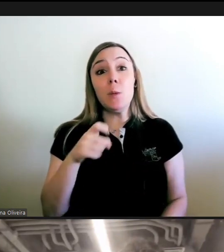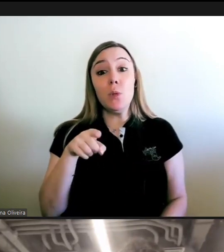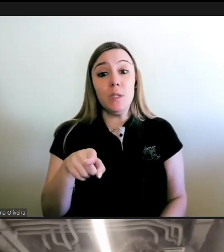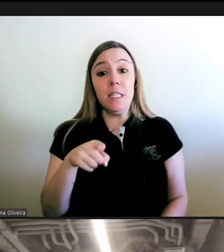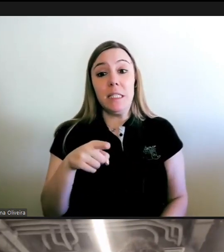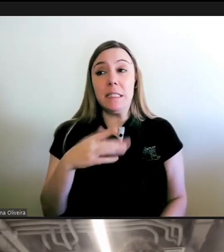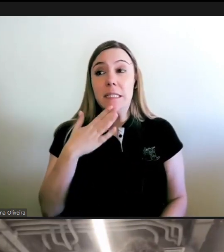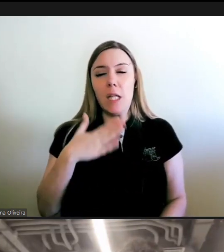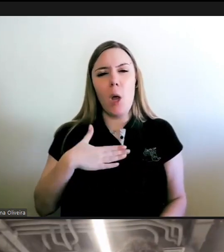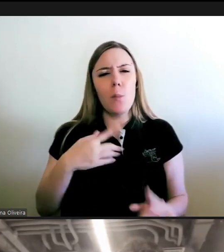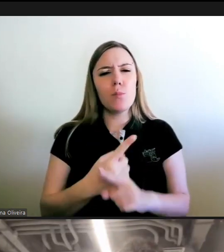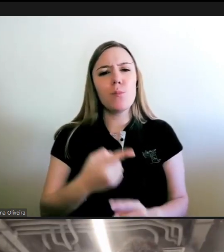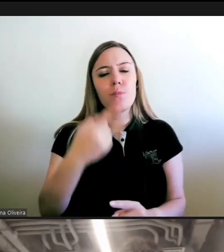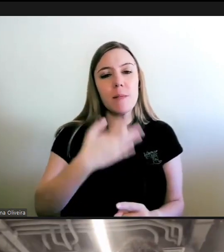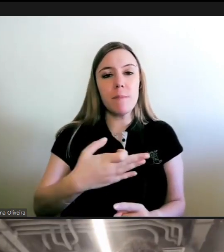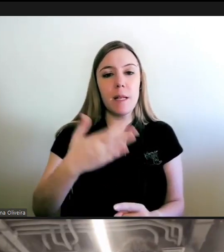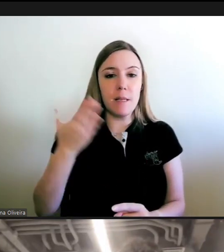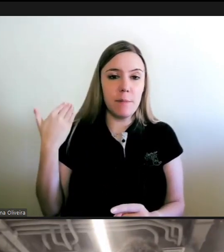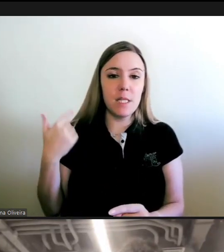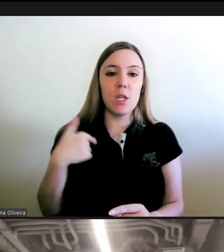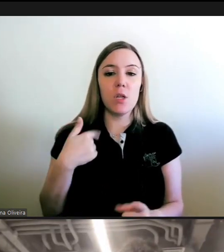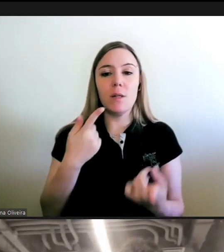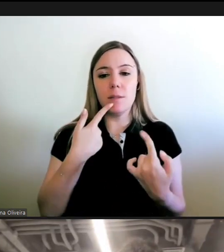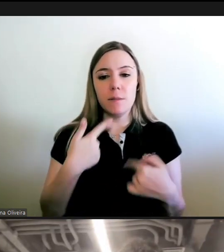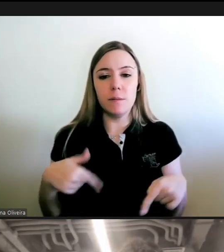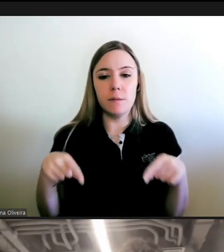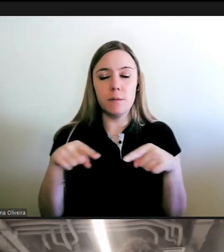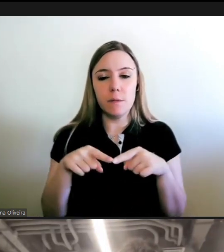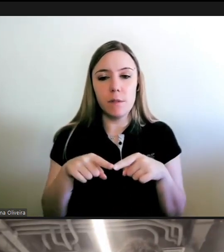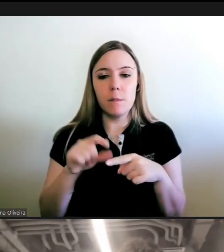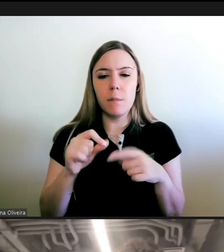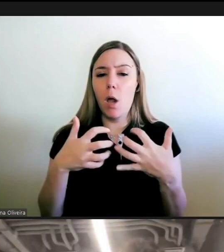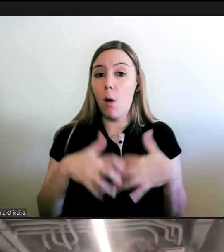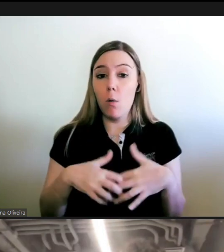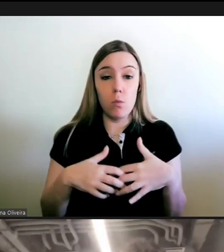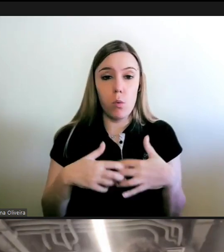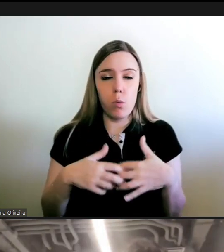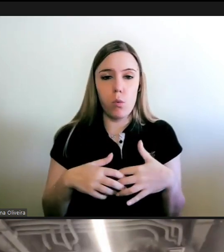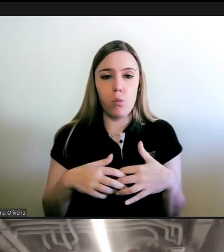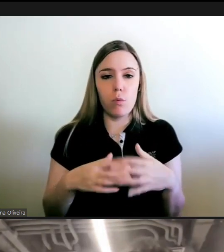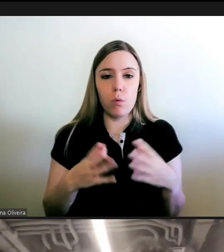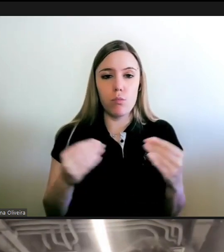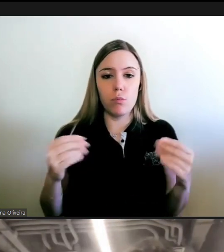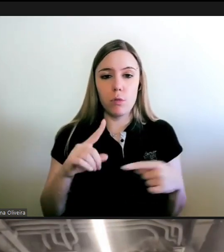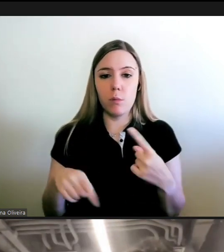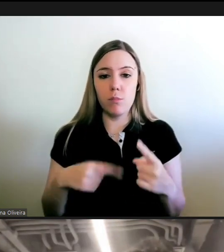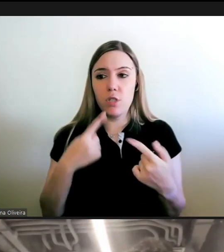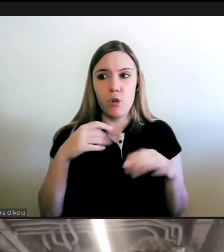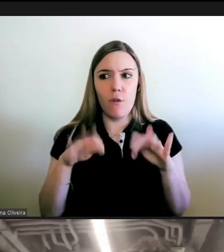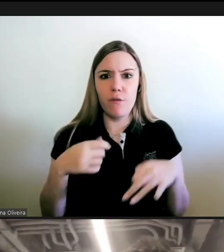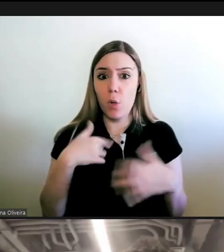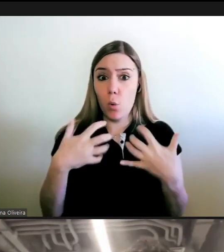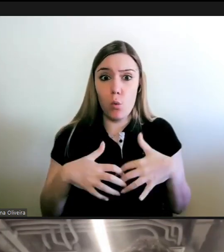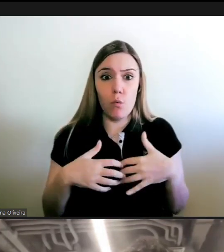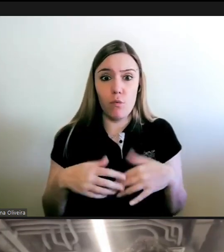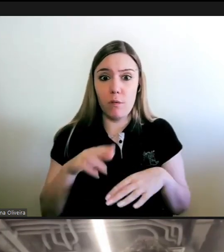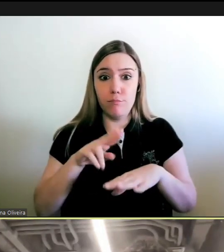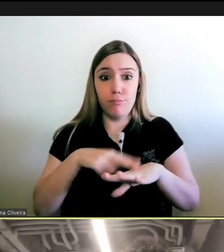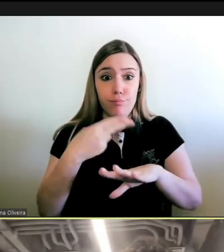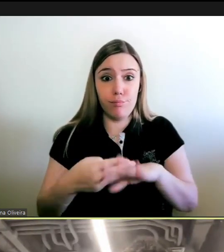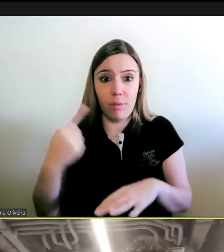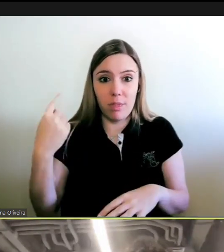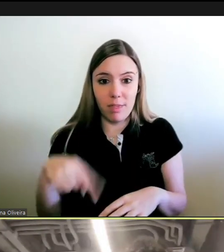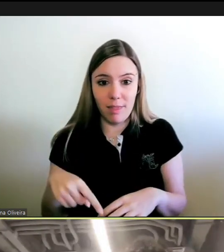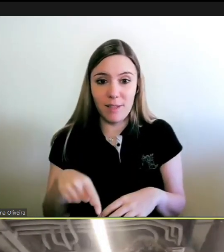porque a semana passada estive numa reunião em que entrei com muitas dúvidas e saí com muitas mais, não é? O que para mim isso é